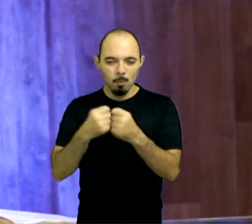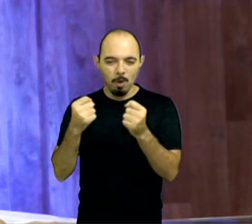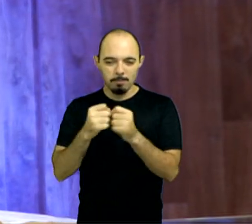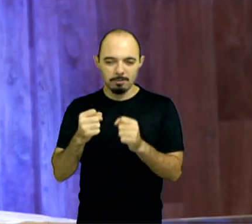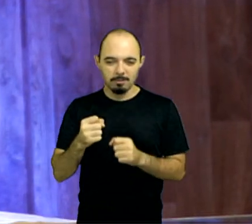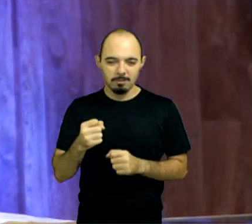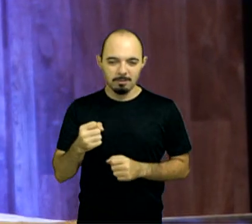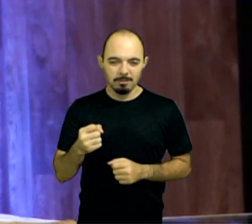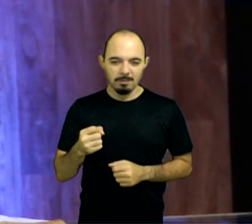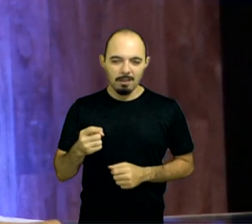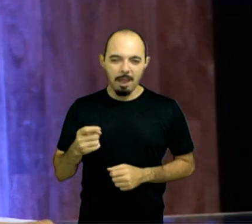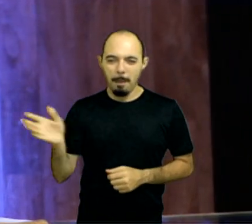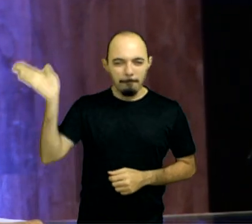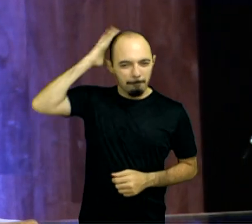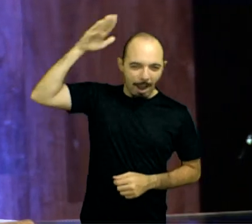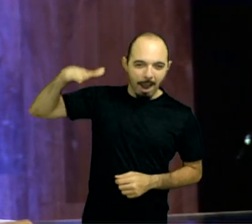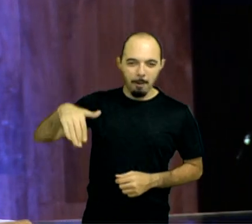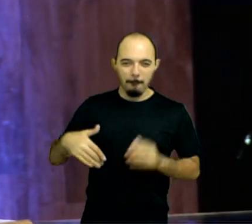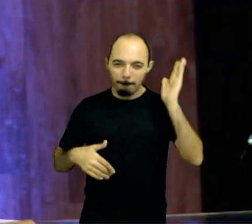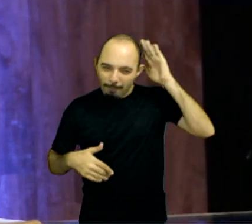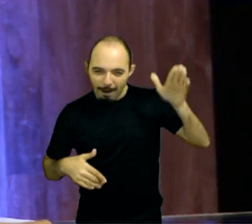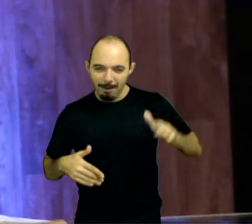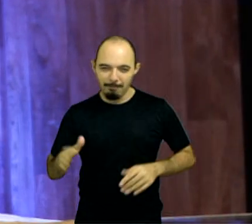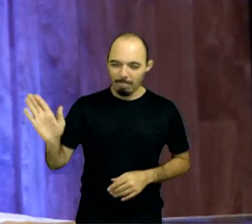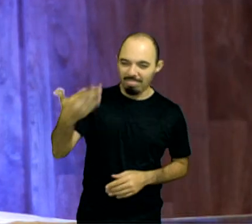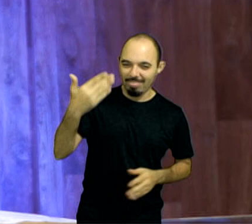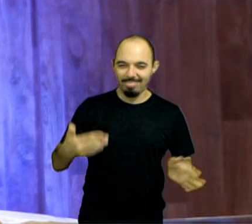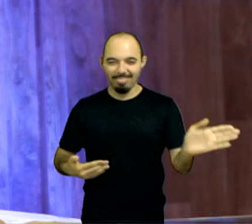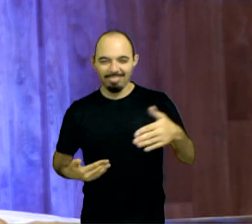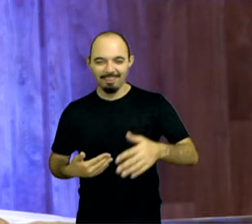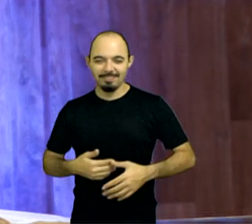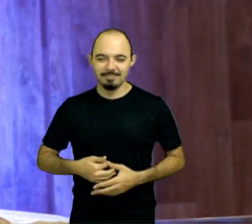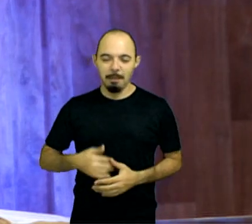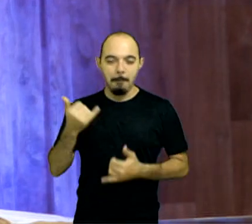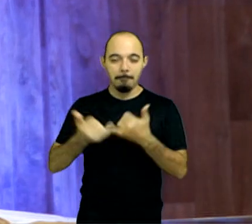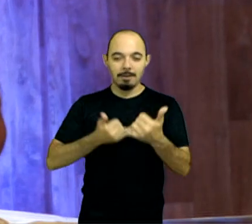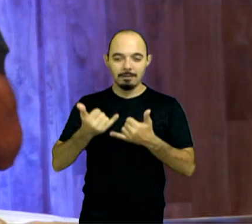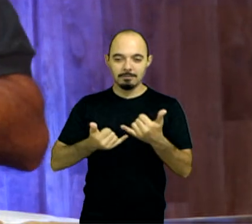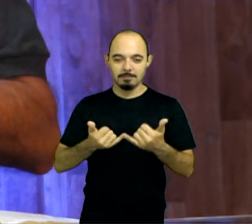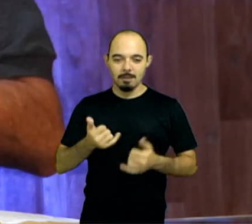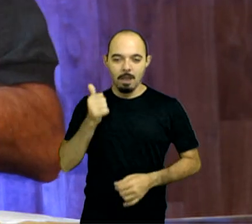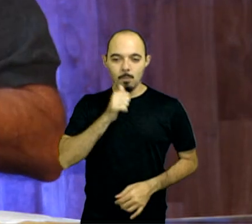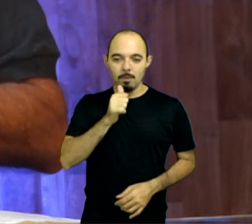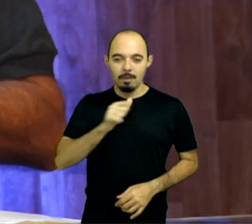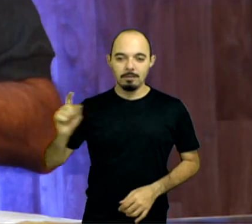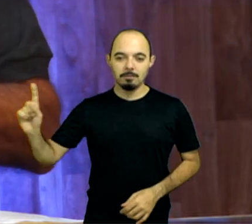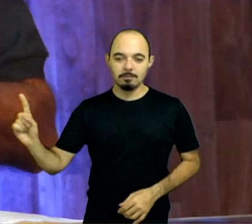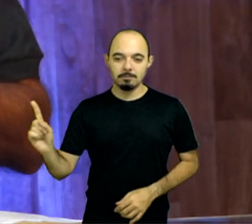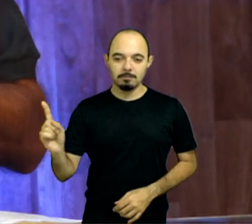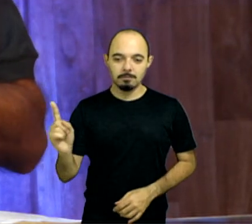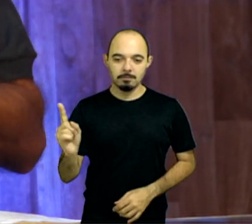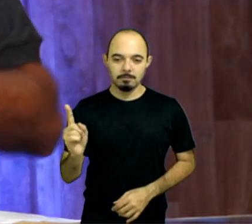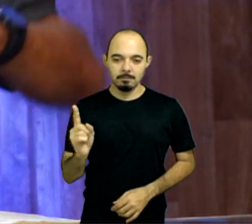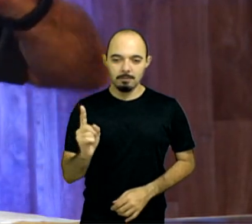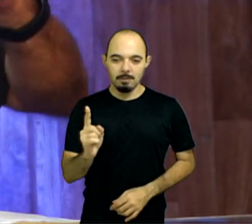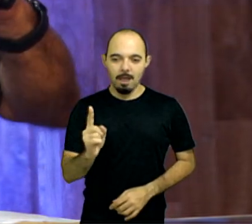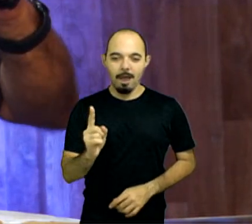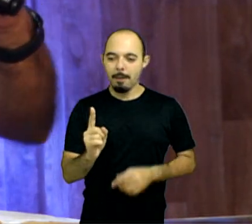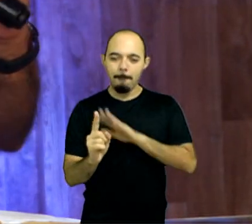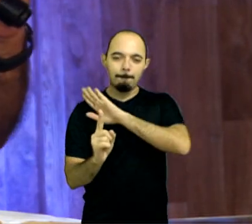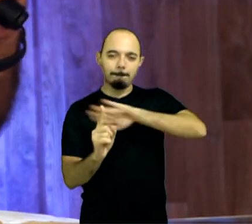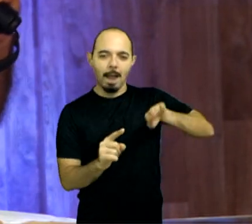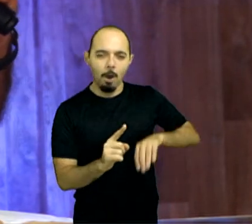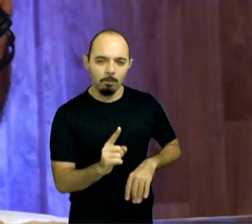gente fazia isso, nossa, passou uma moça bonita e alguém olhou e o outro, pá, tira esse nós da tua cabeça. A gente lavava